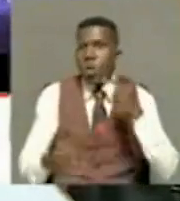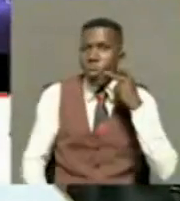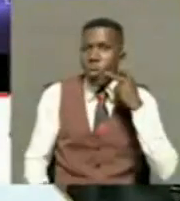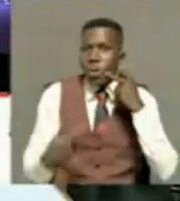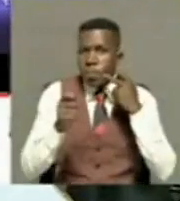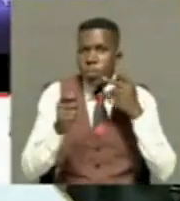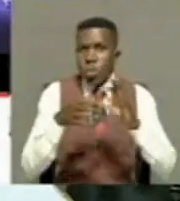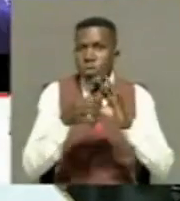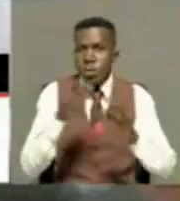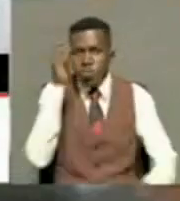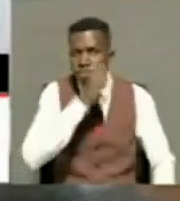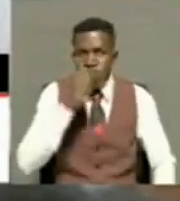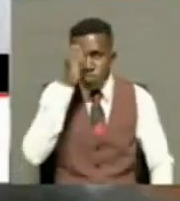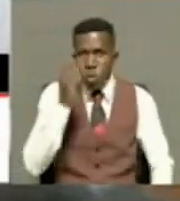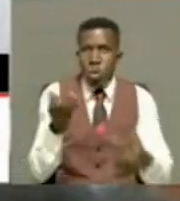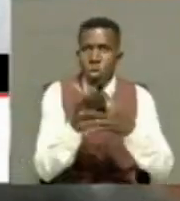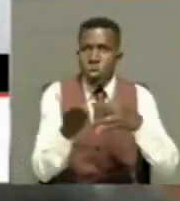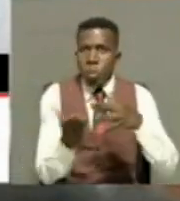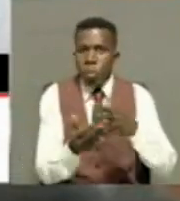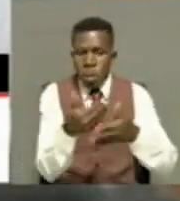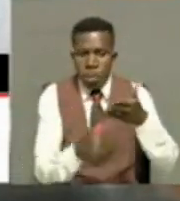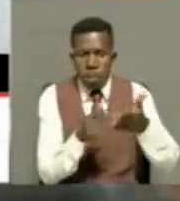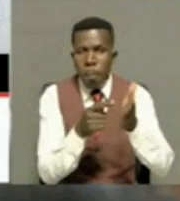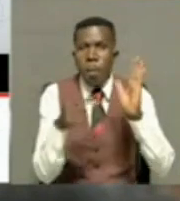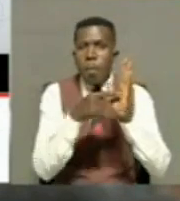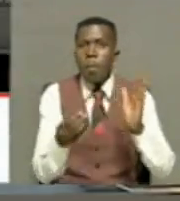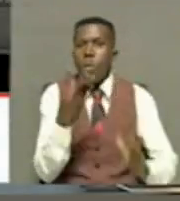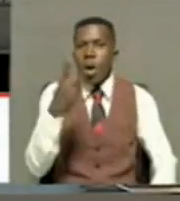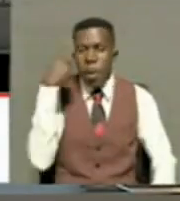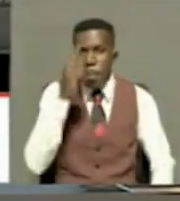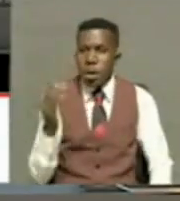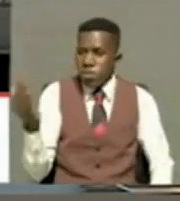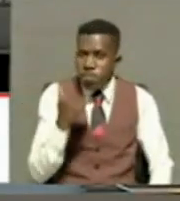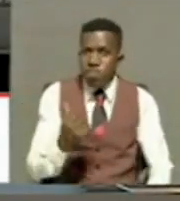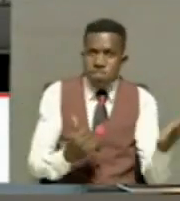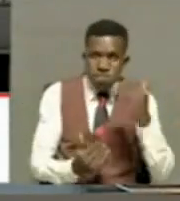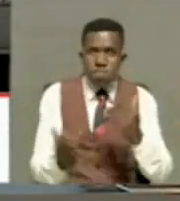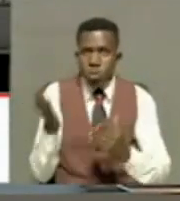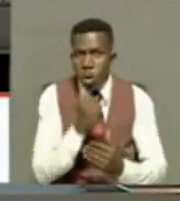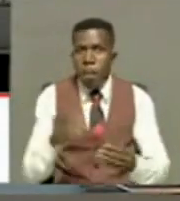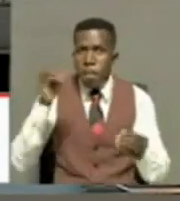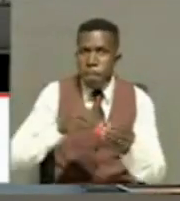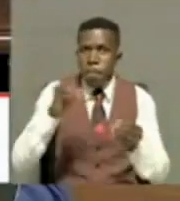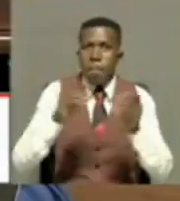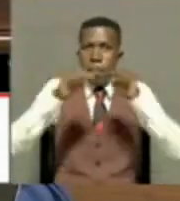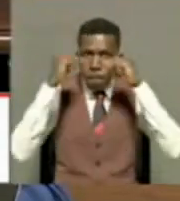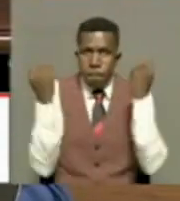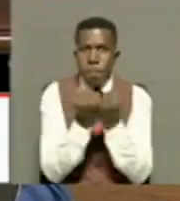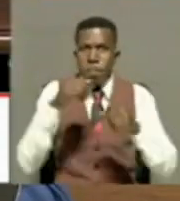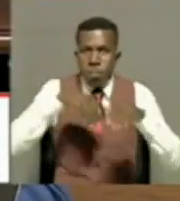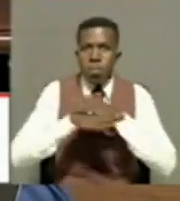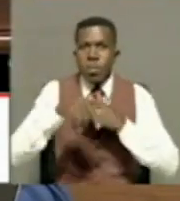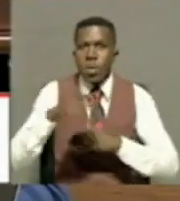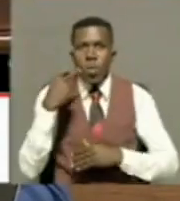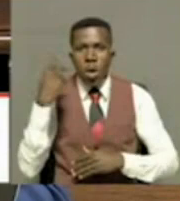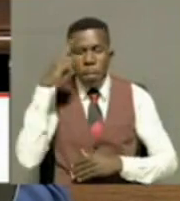Europeia, instrumento que tem como objetivo facilitar a atração, a expansão e a retenção de investimento direto estrangeiro